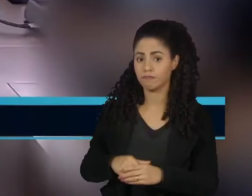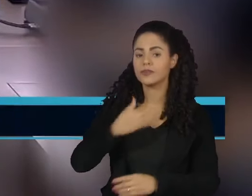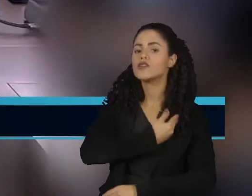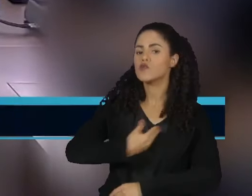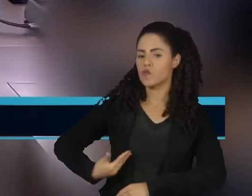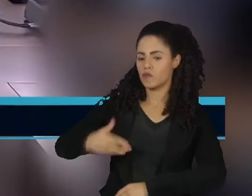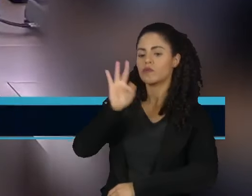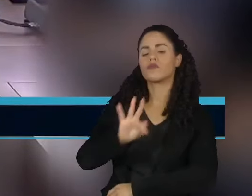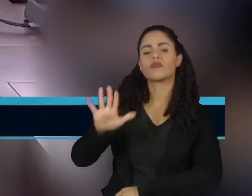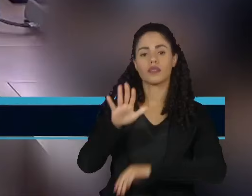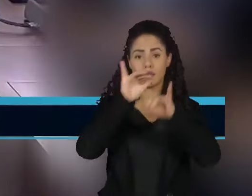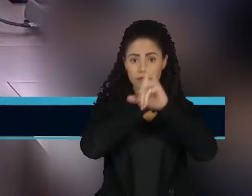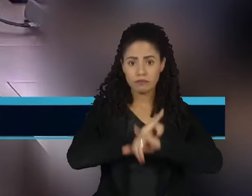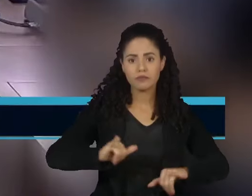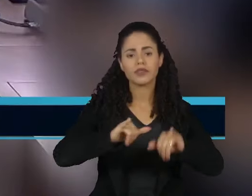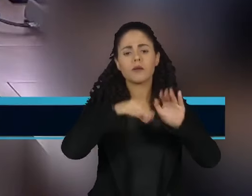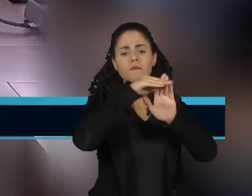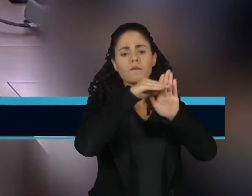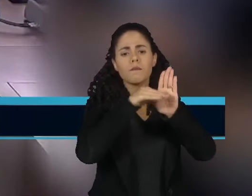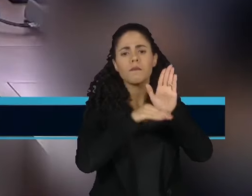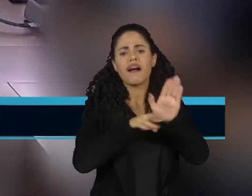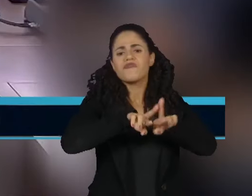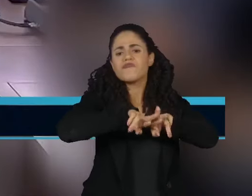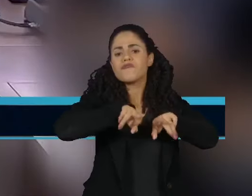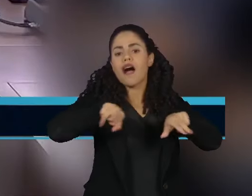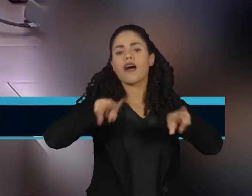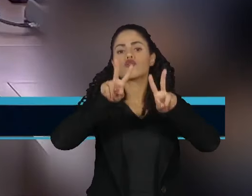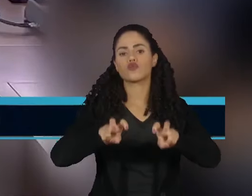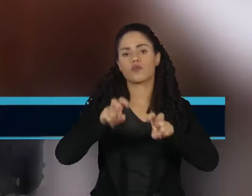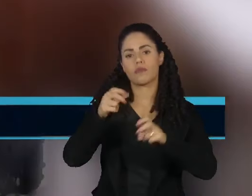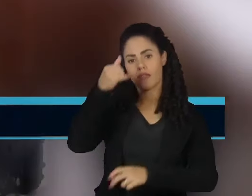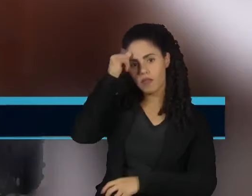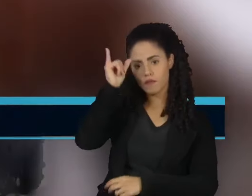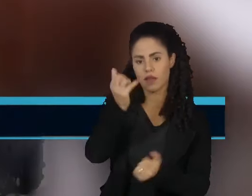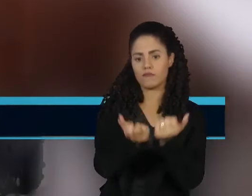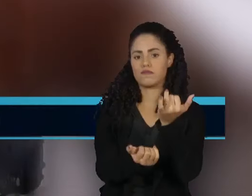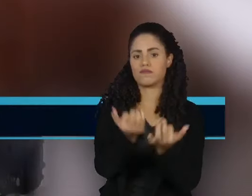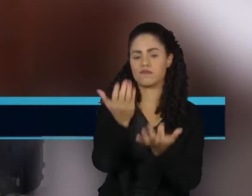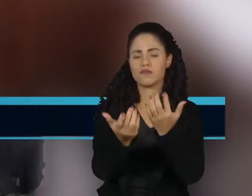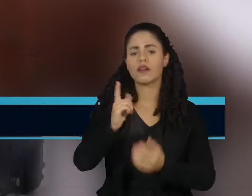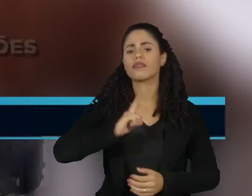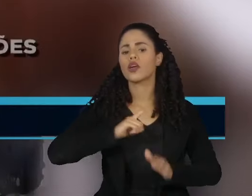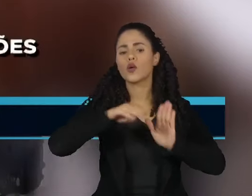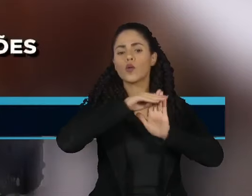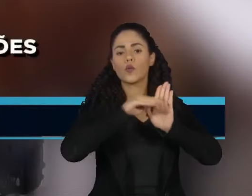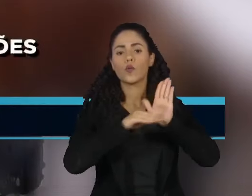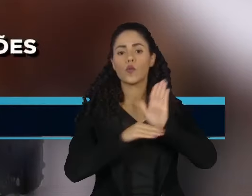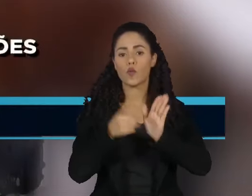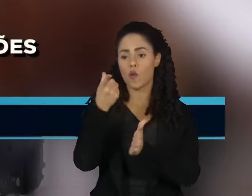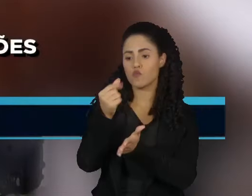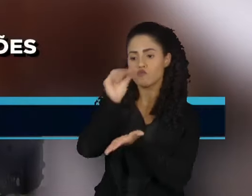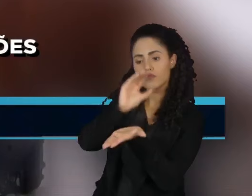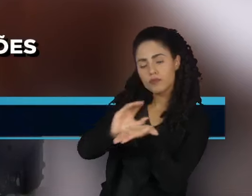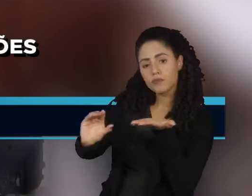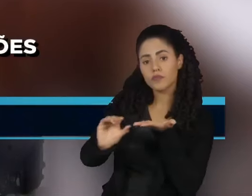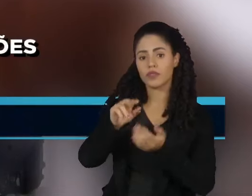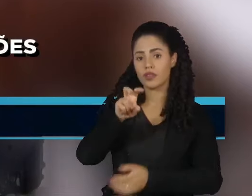federal anunciou uma série de ações de combate às queimadas no país. Entre elas, um crédito extraordinário